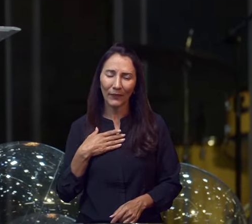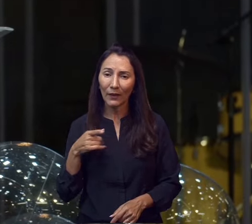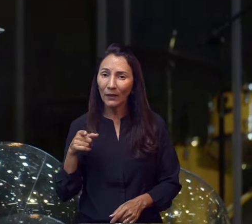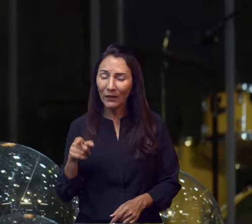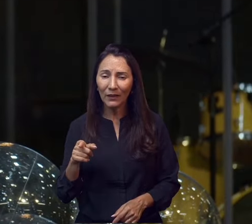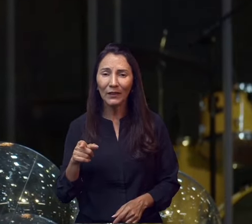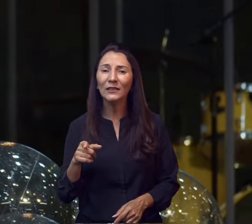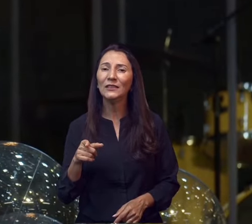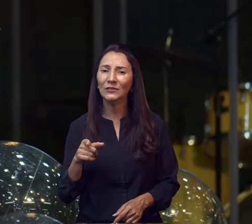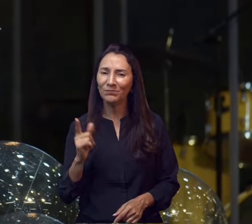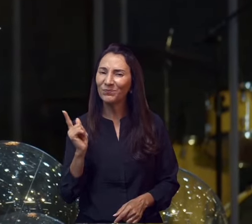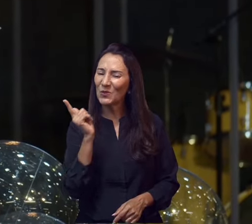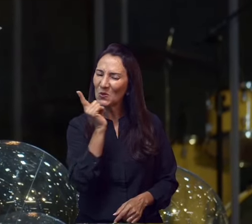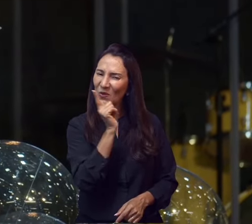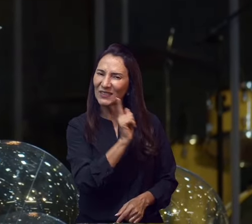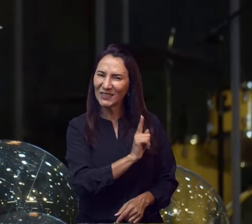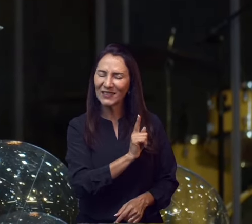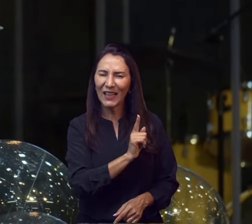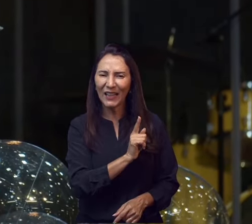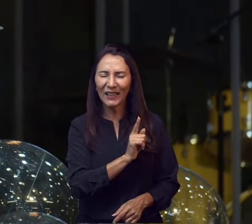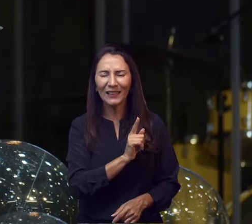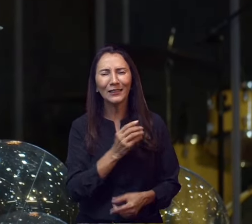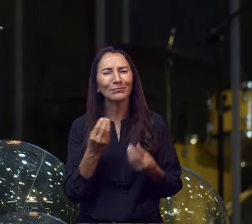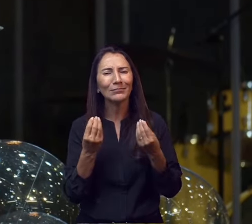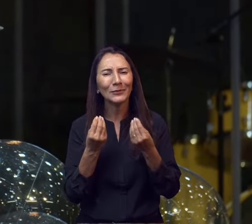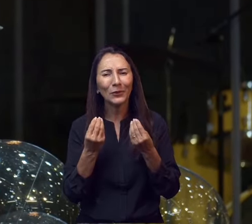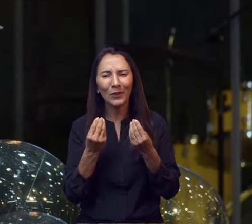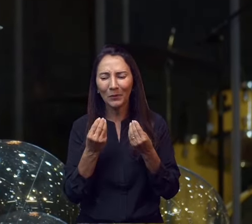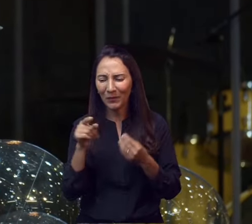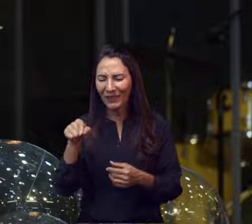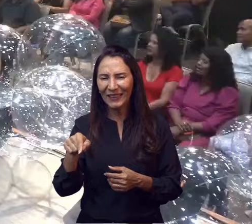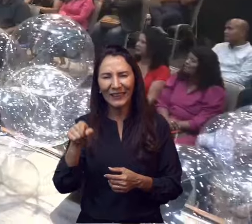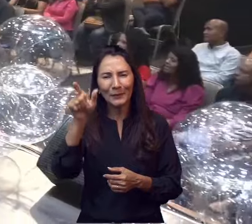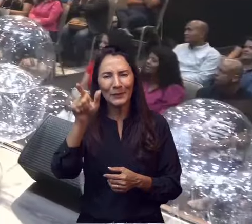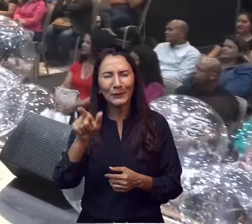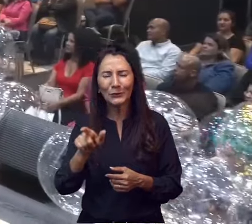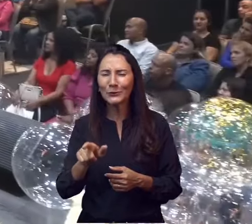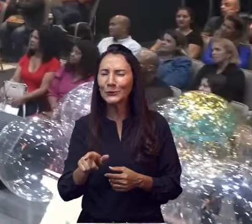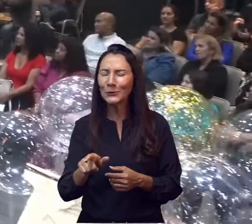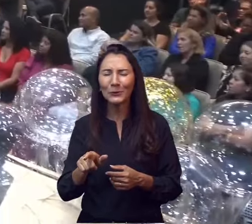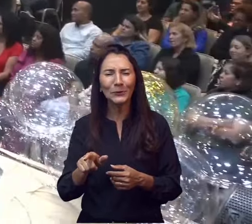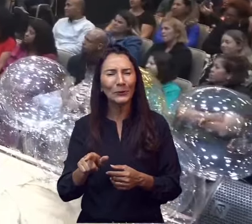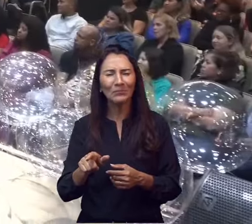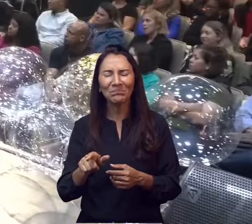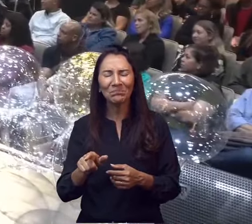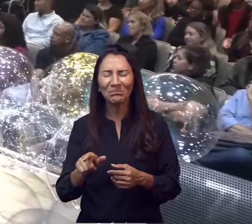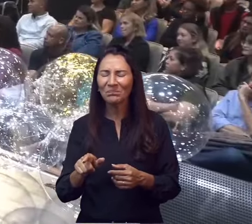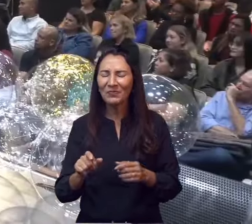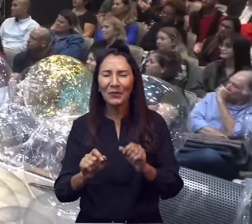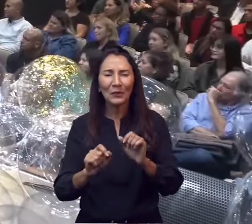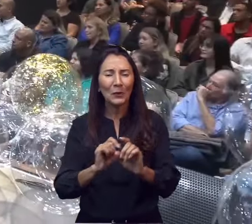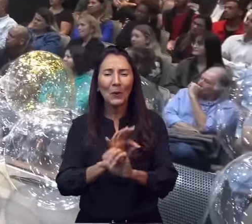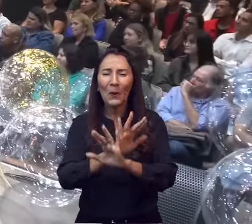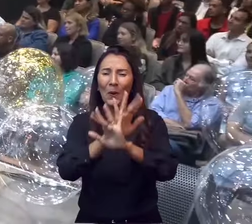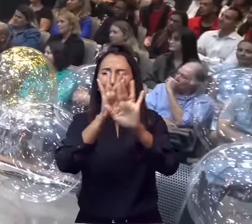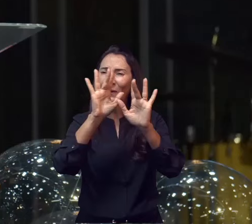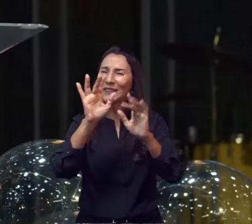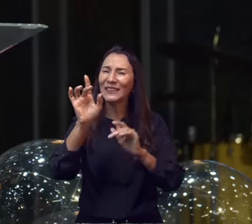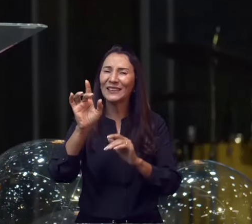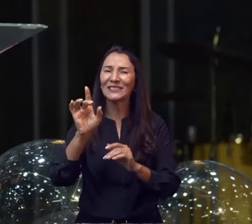conserva nele a esperança da Glória e a Bíblia diz Cristo em Vós é